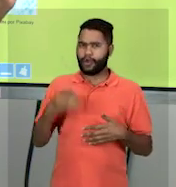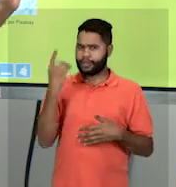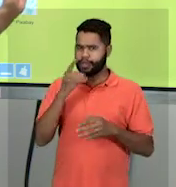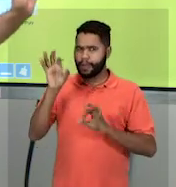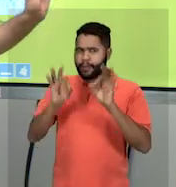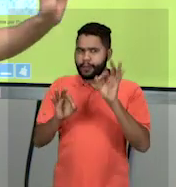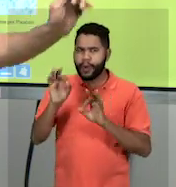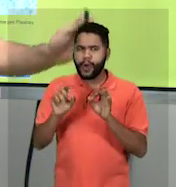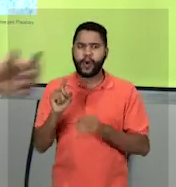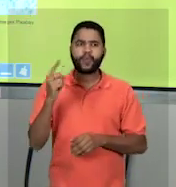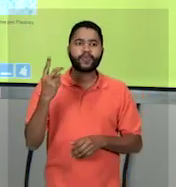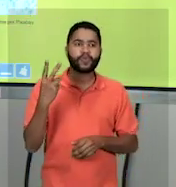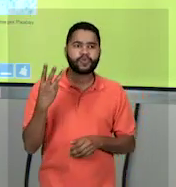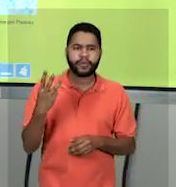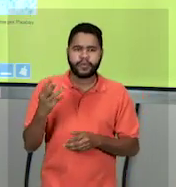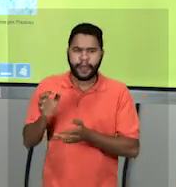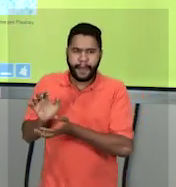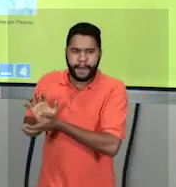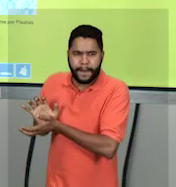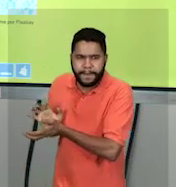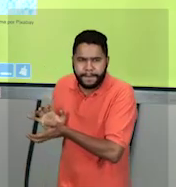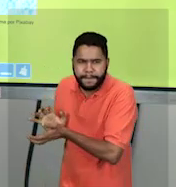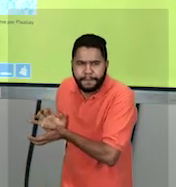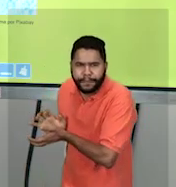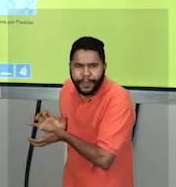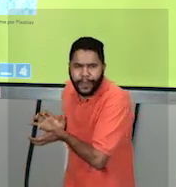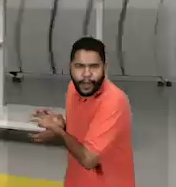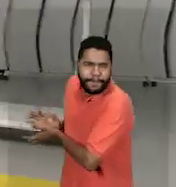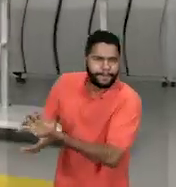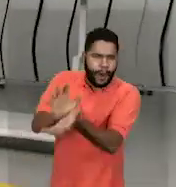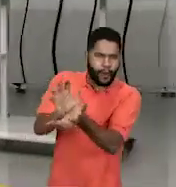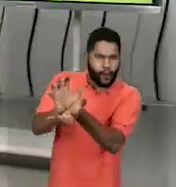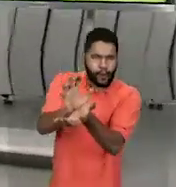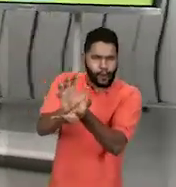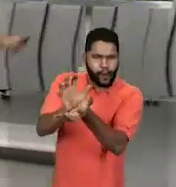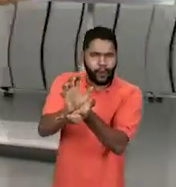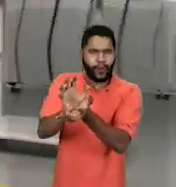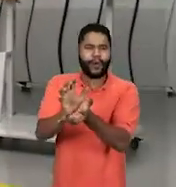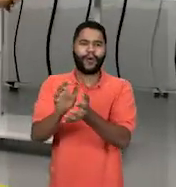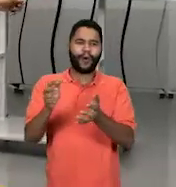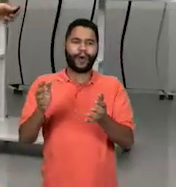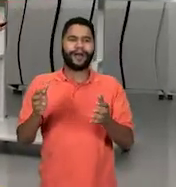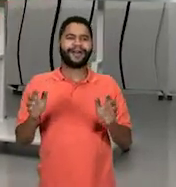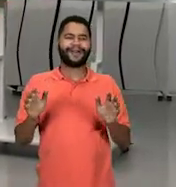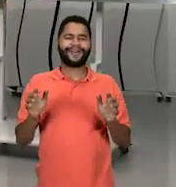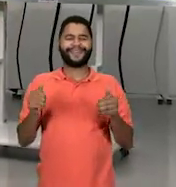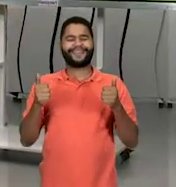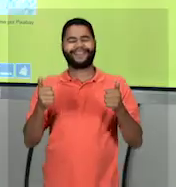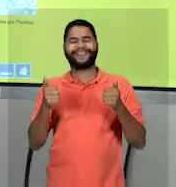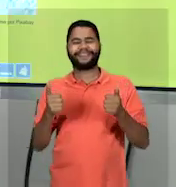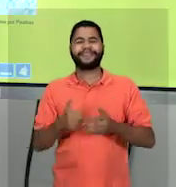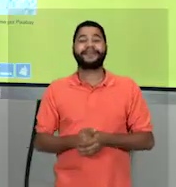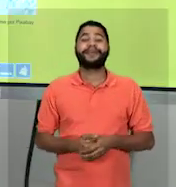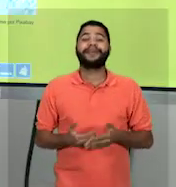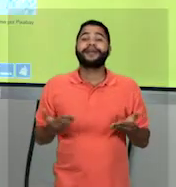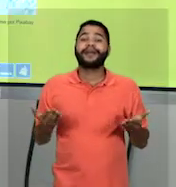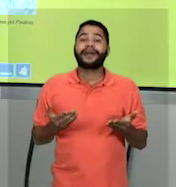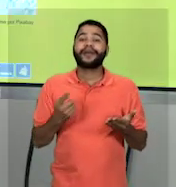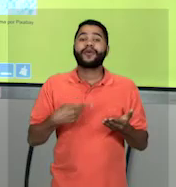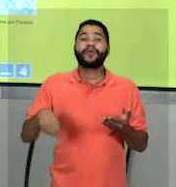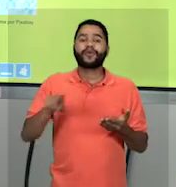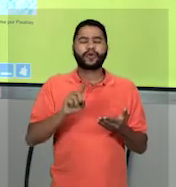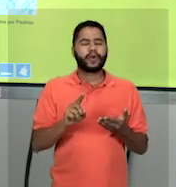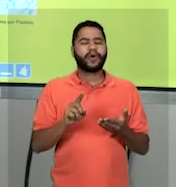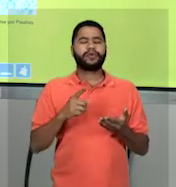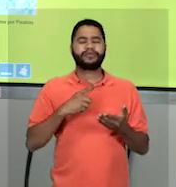preparado é um é dois e três é ficar né ale-am trem bom só agora